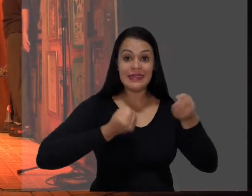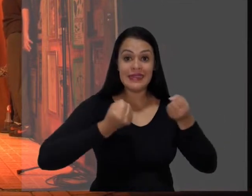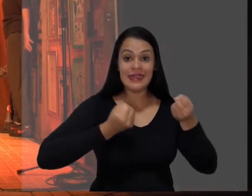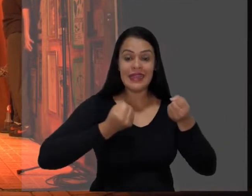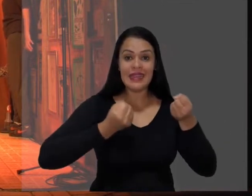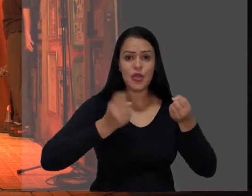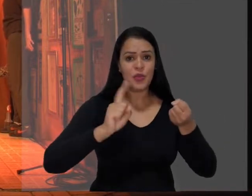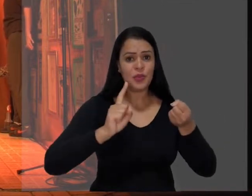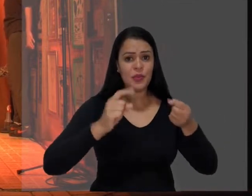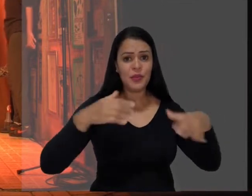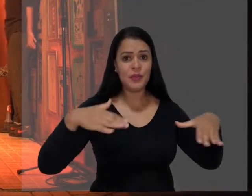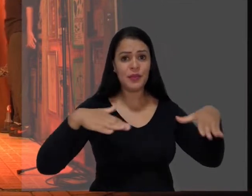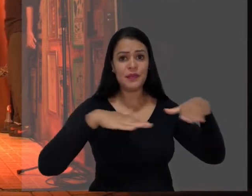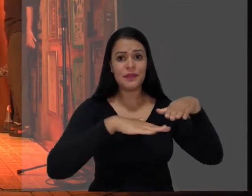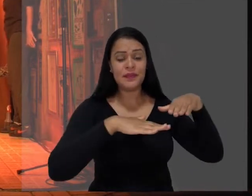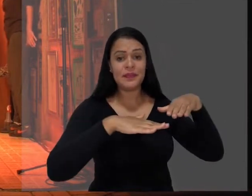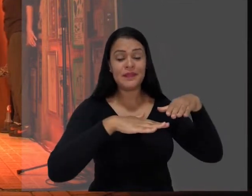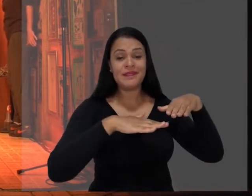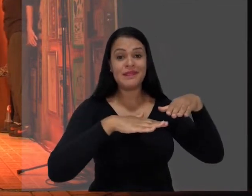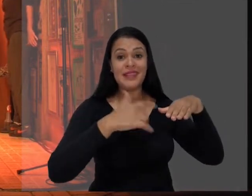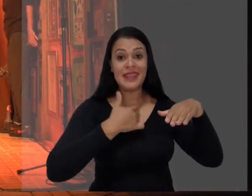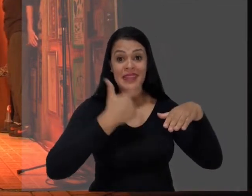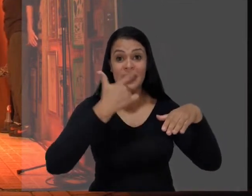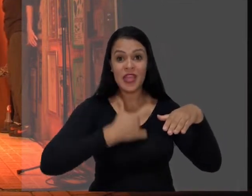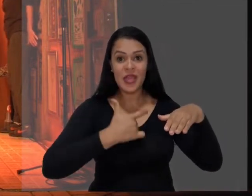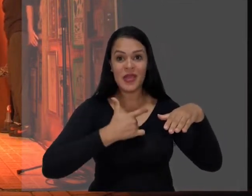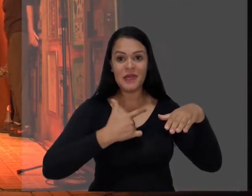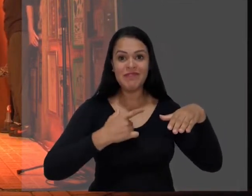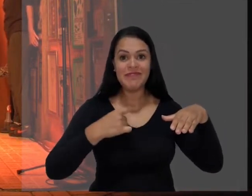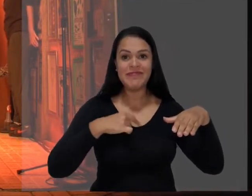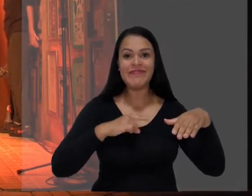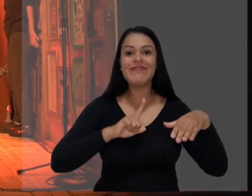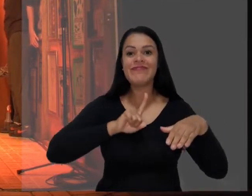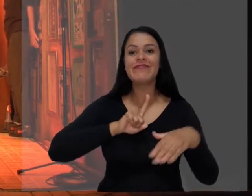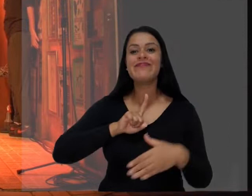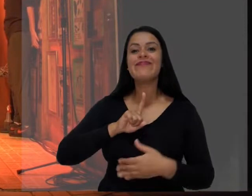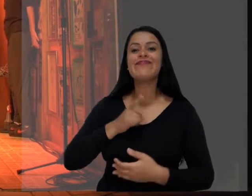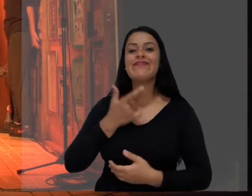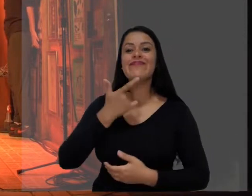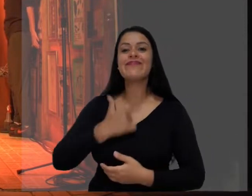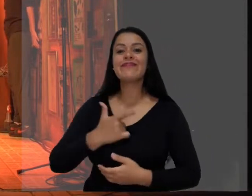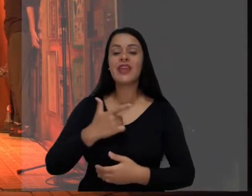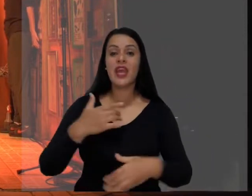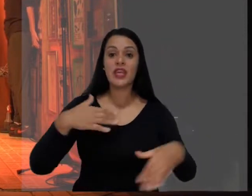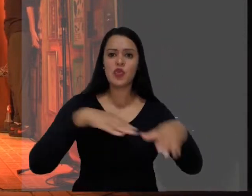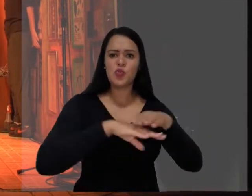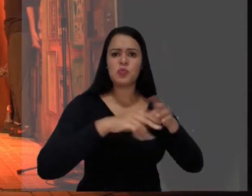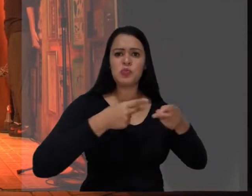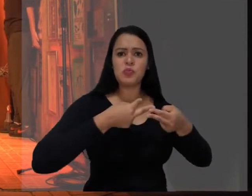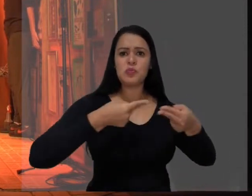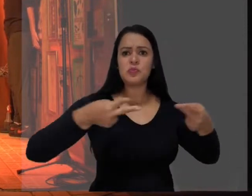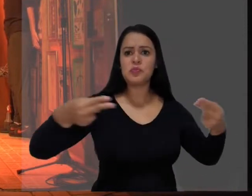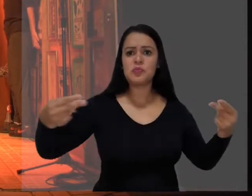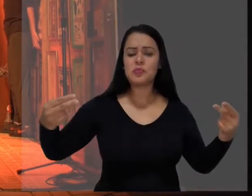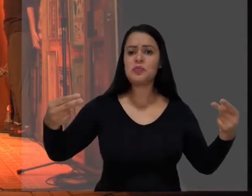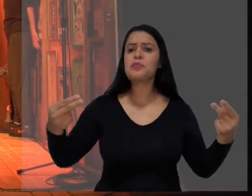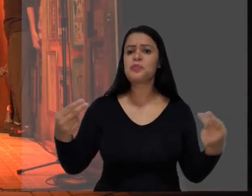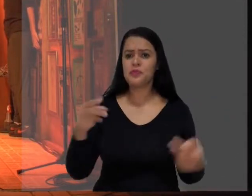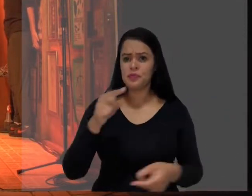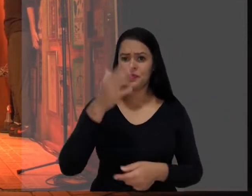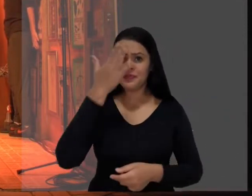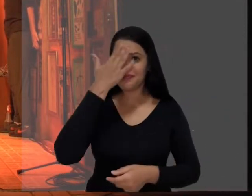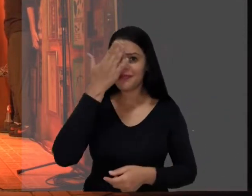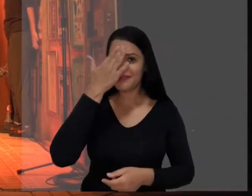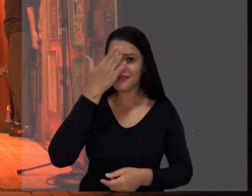mais uma garagem. E eu estou nela. E agora isso aqui é um depósito. Você deve conhecer